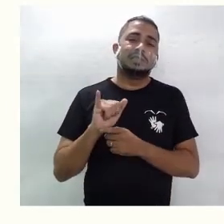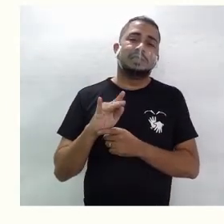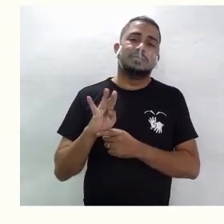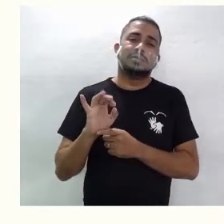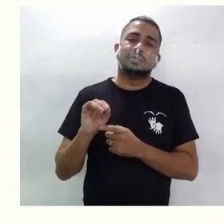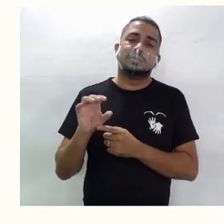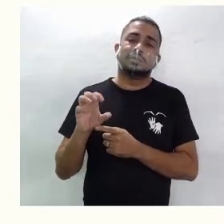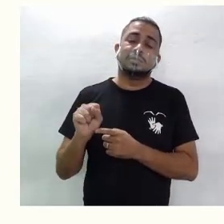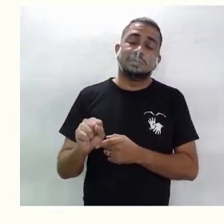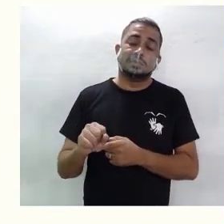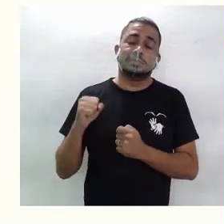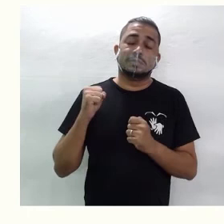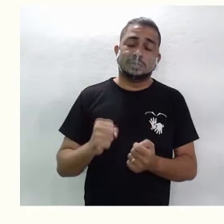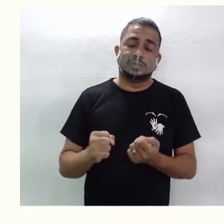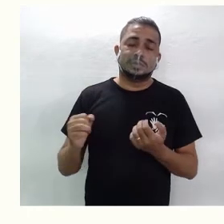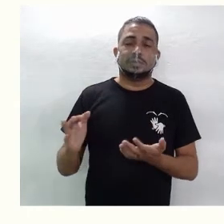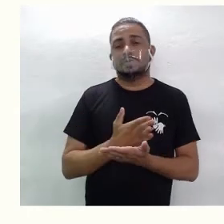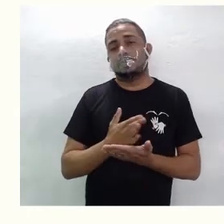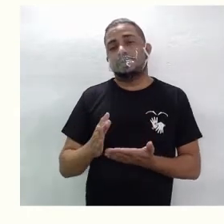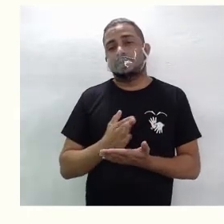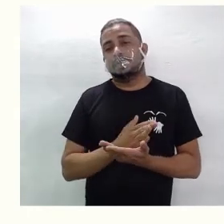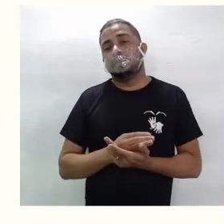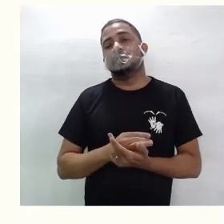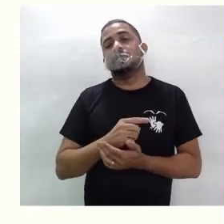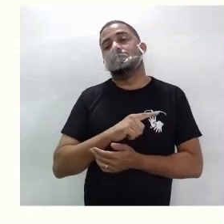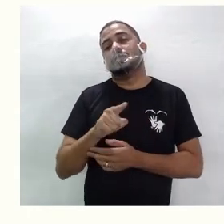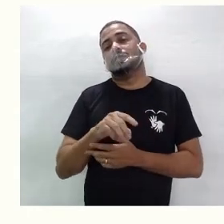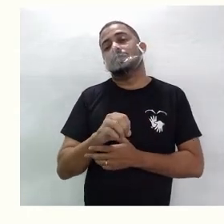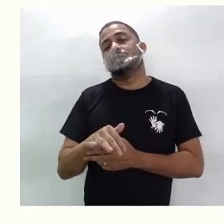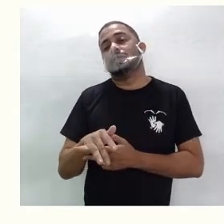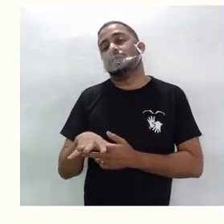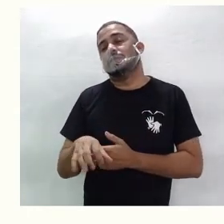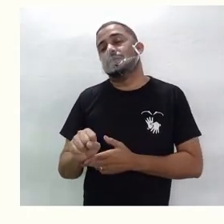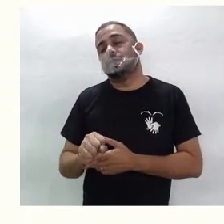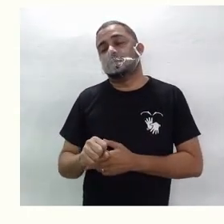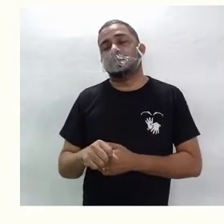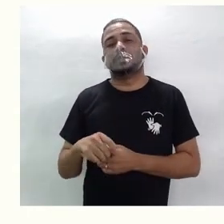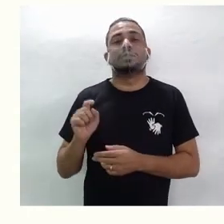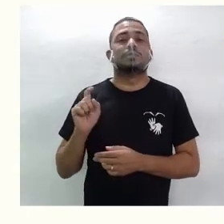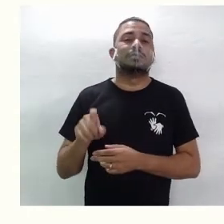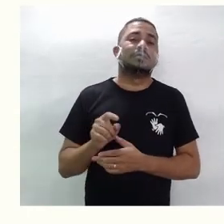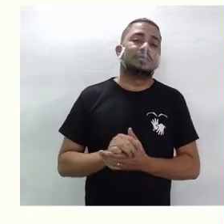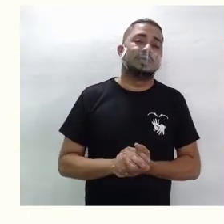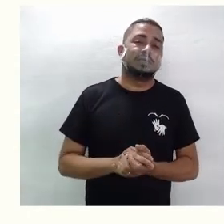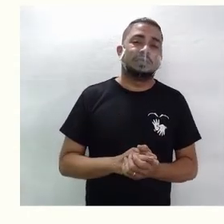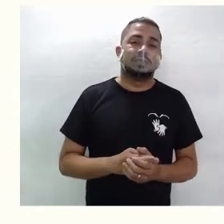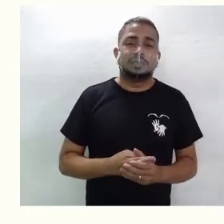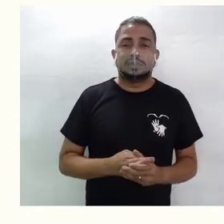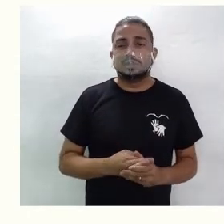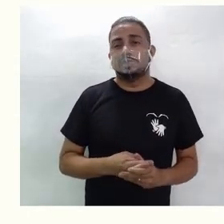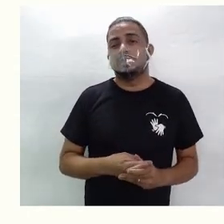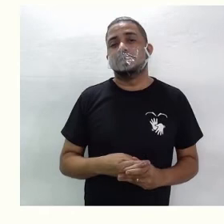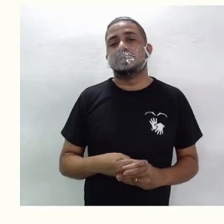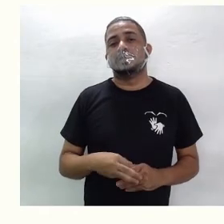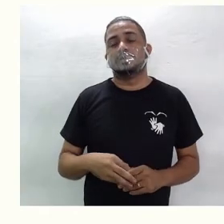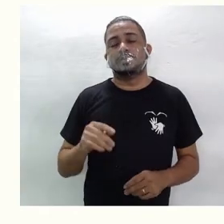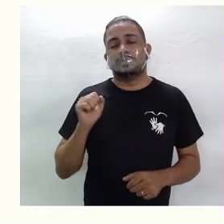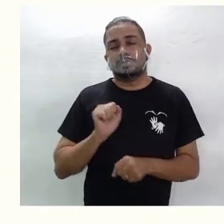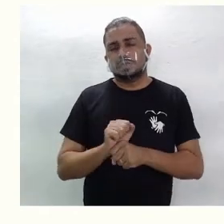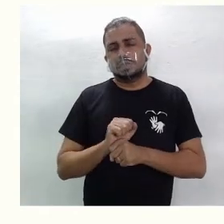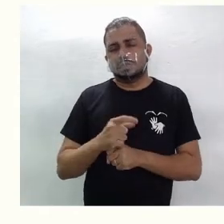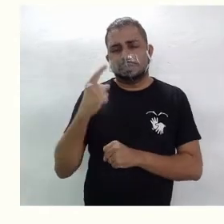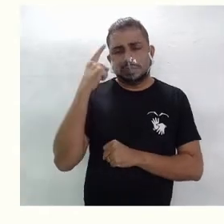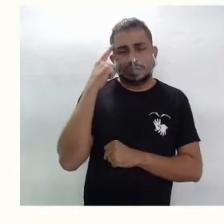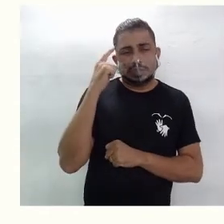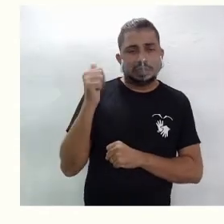cartográficos podem variar entre zonais, lineares e pontuais. Para, pensa,